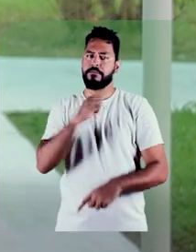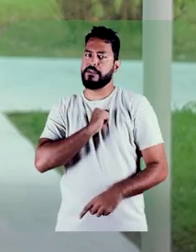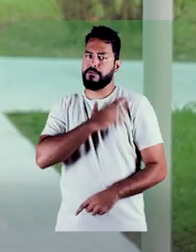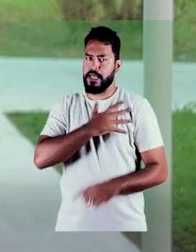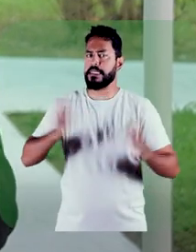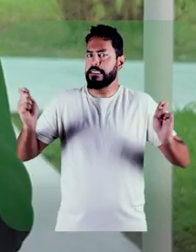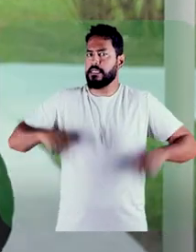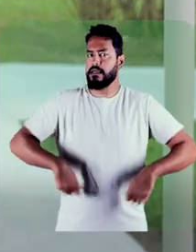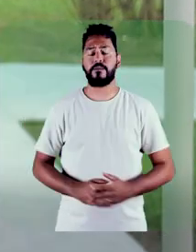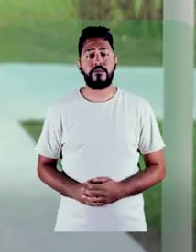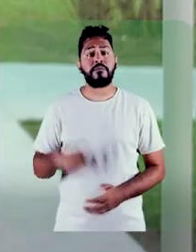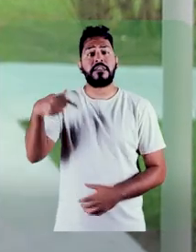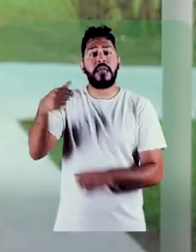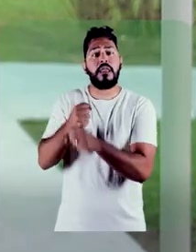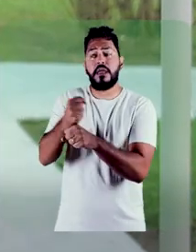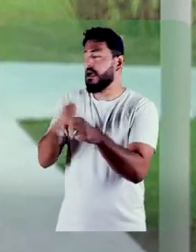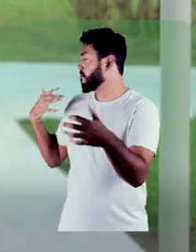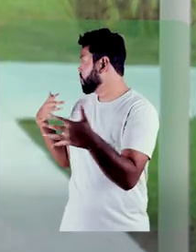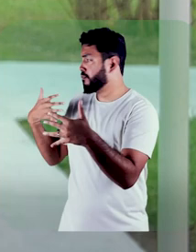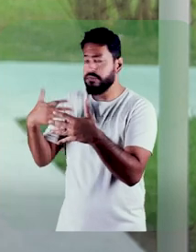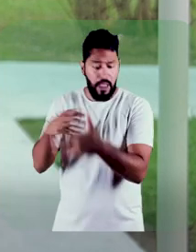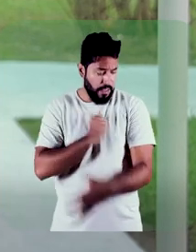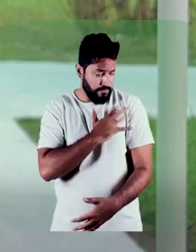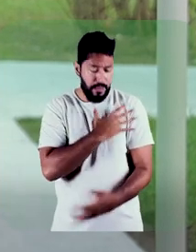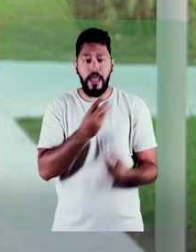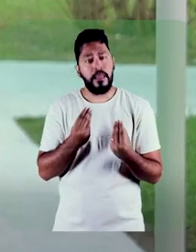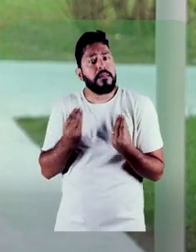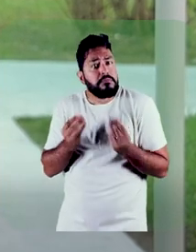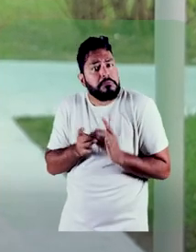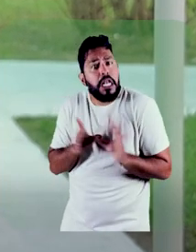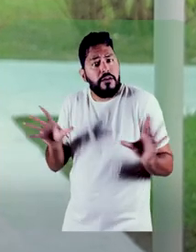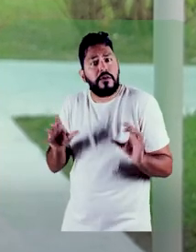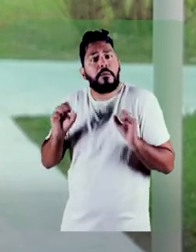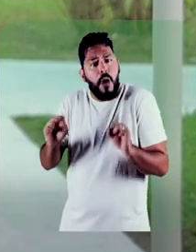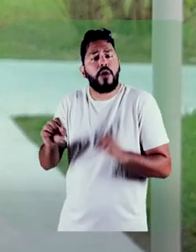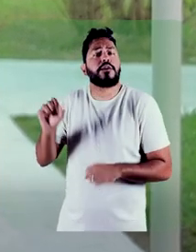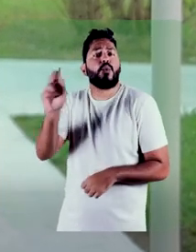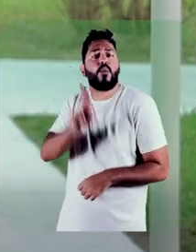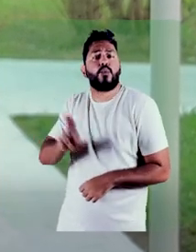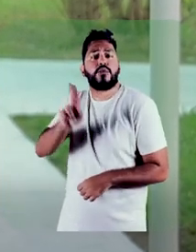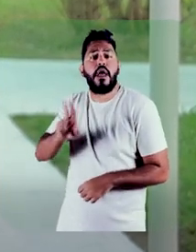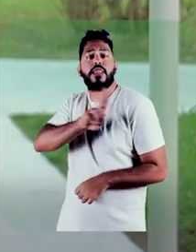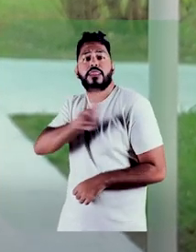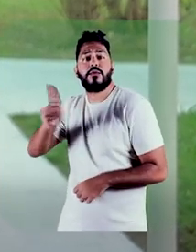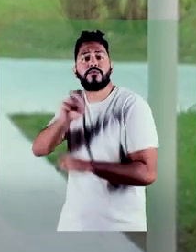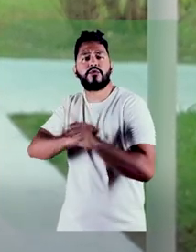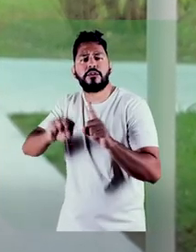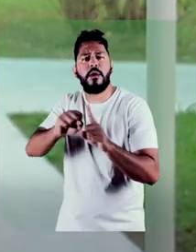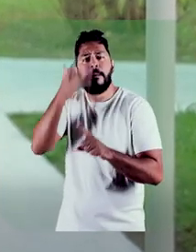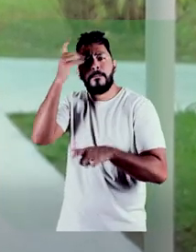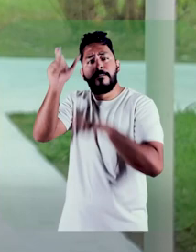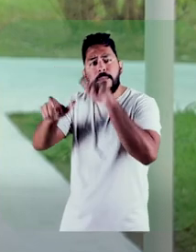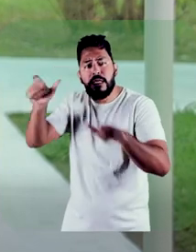é capaz de fazer. Há 7 anos, o IFPE oferece a possibilidade do uso do nome social para pessoas que